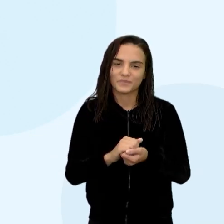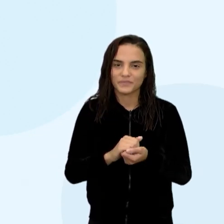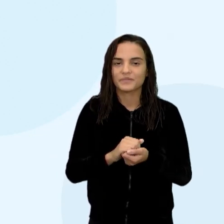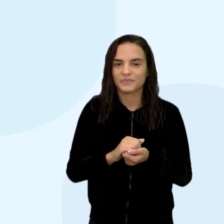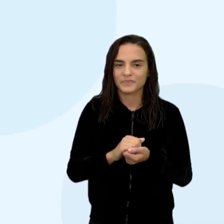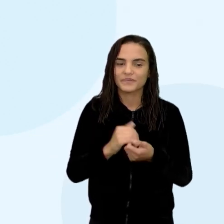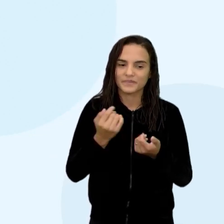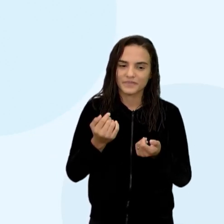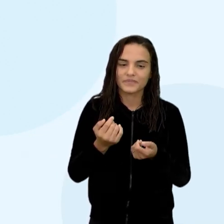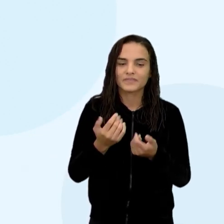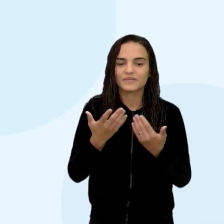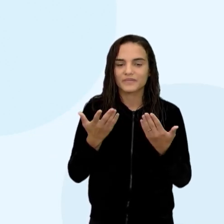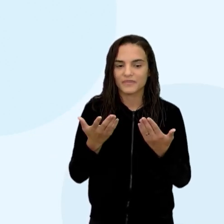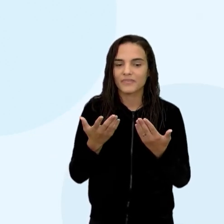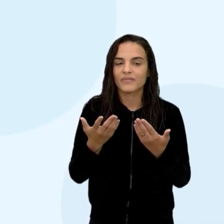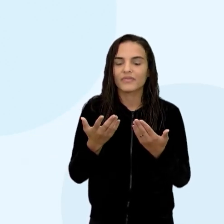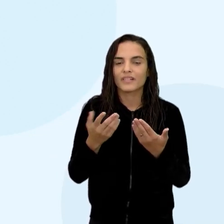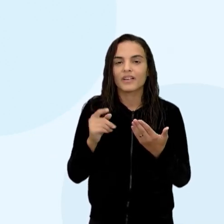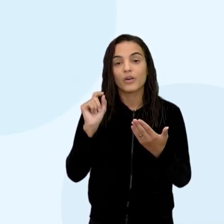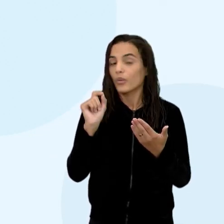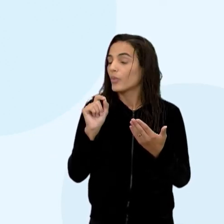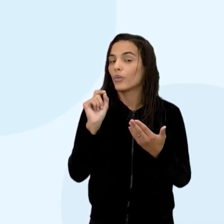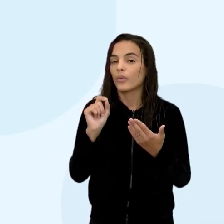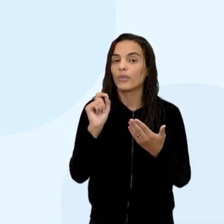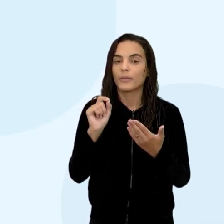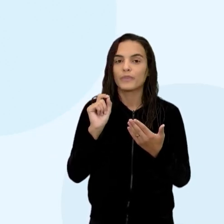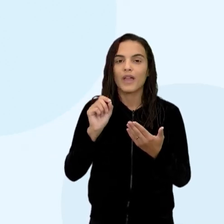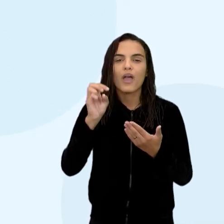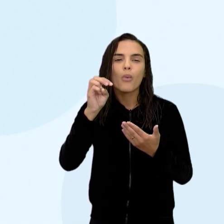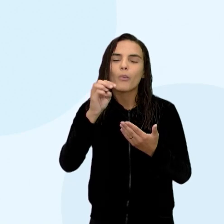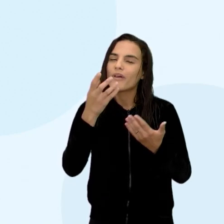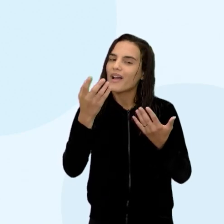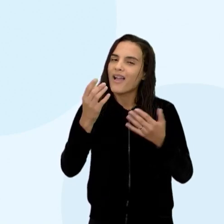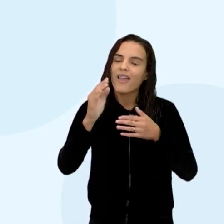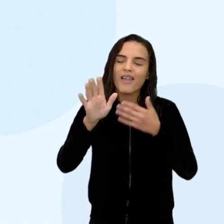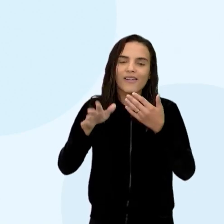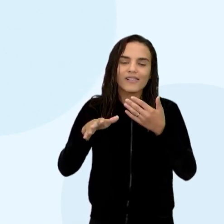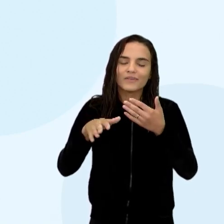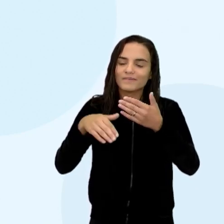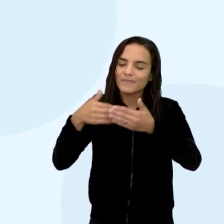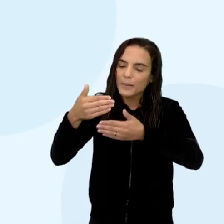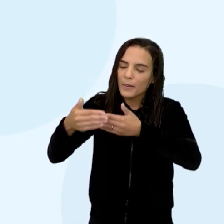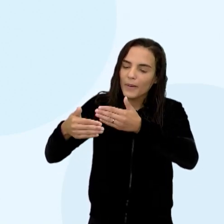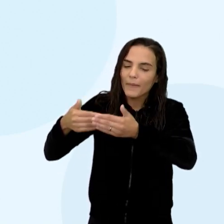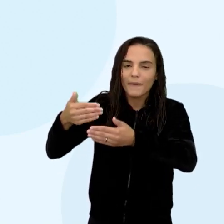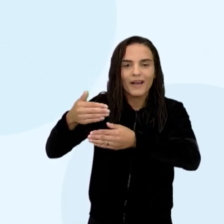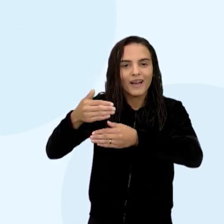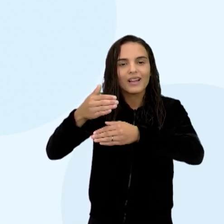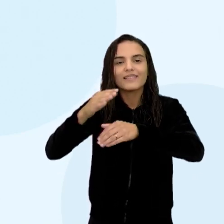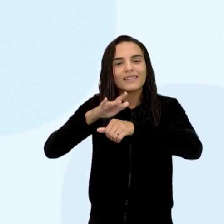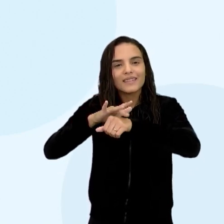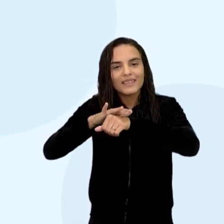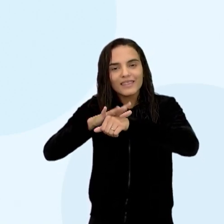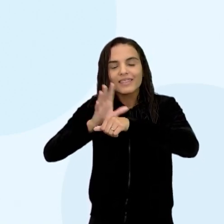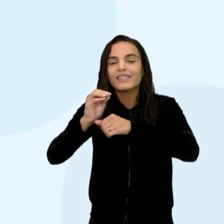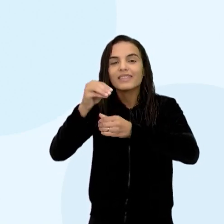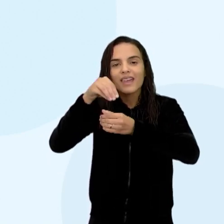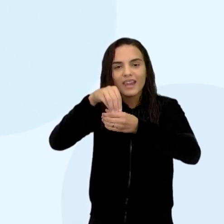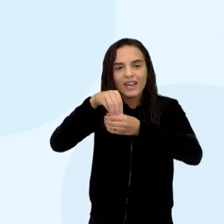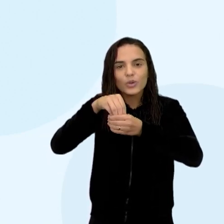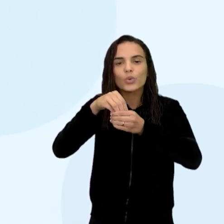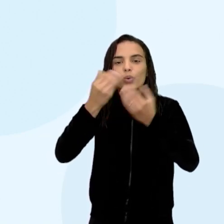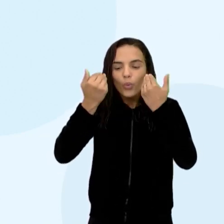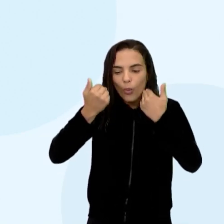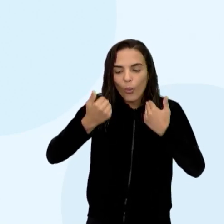por fora da espinha. Então, ali é uma má formação que aconteceu ainda dentro do corpo da mulher,